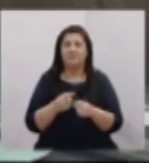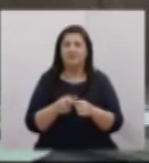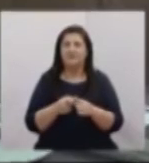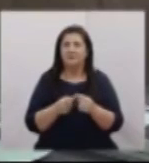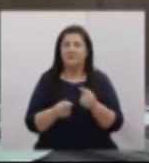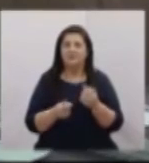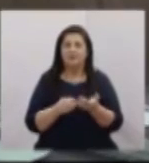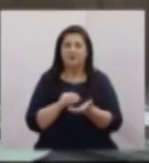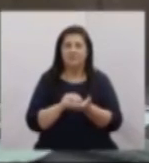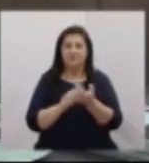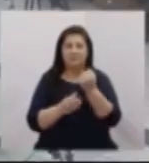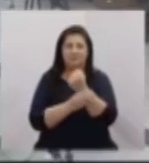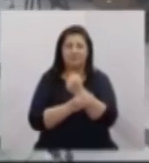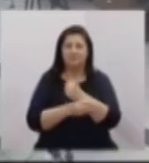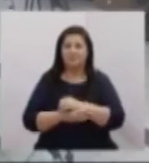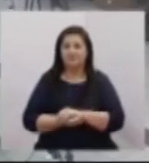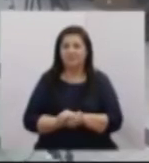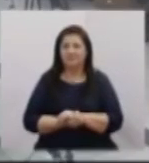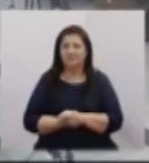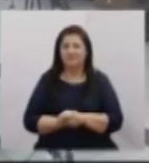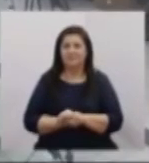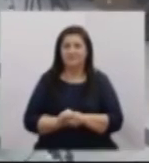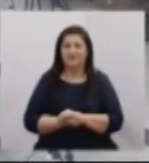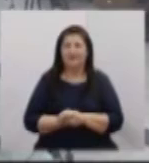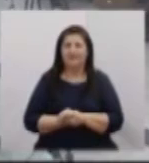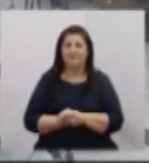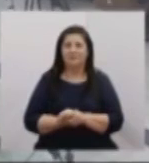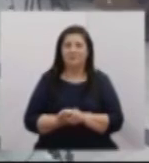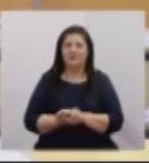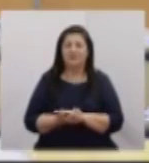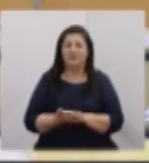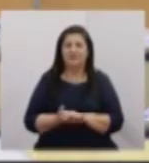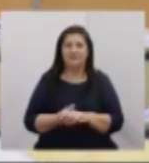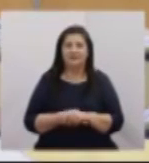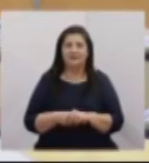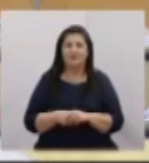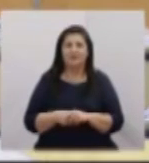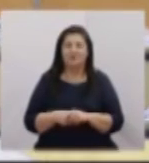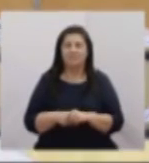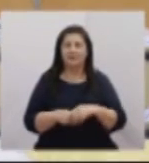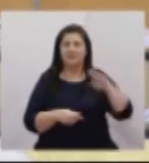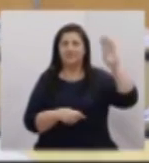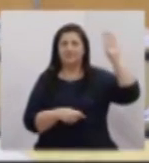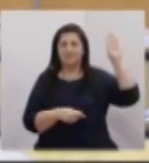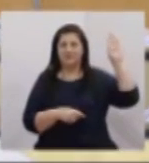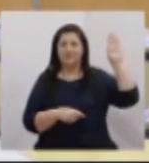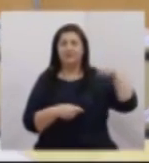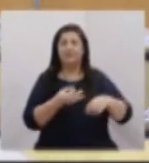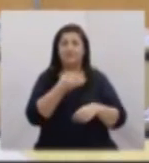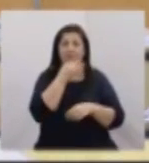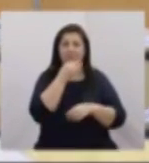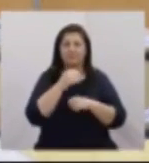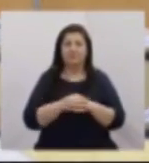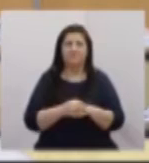isso. Senhor presidente, quero deixar aqui o meu voto favorável. Realmente, nós não podemos